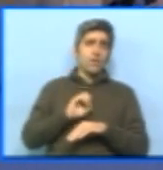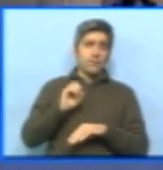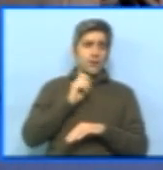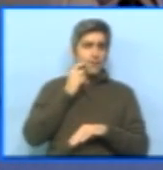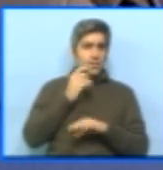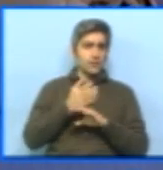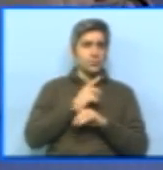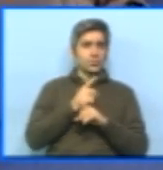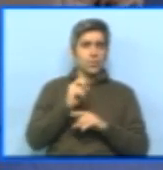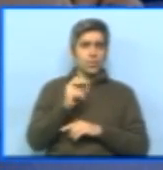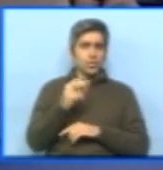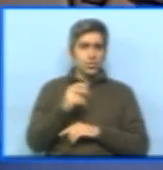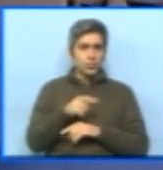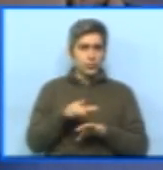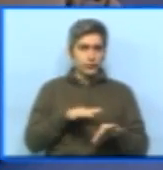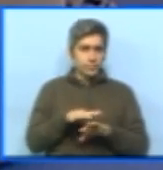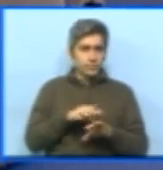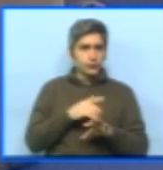terremoto foi em outubro, mas depois